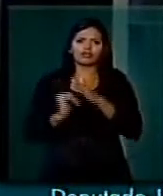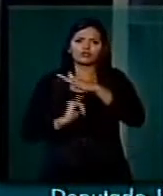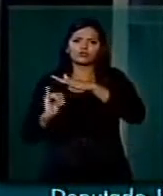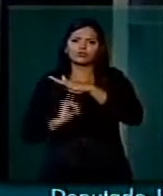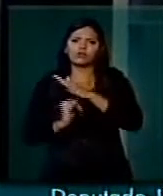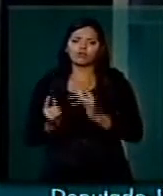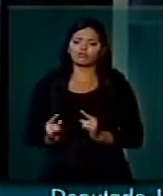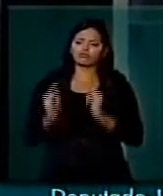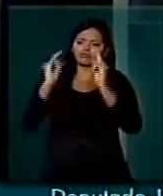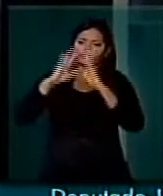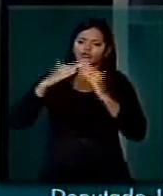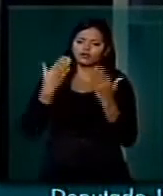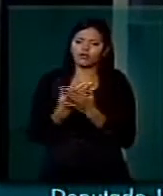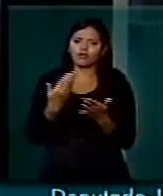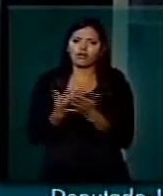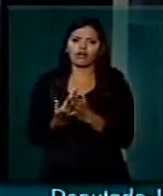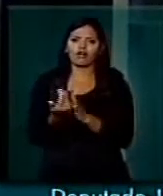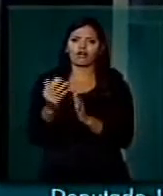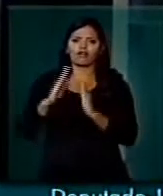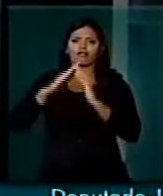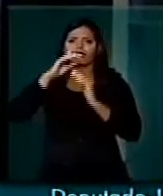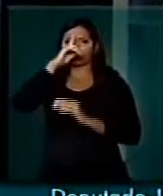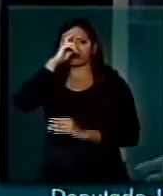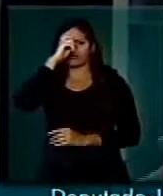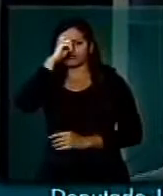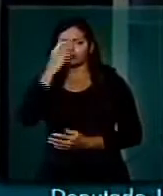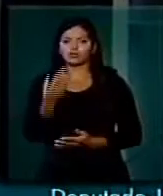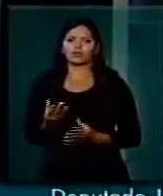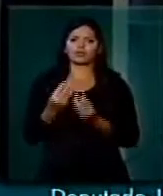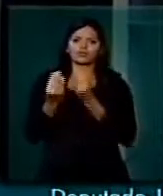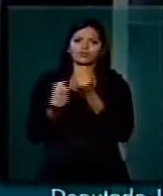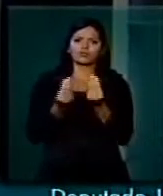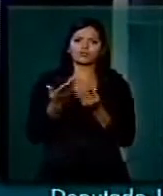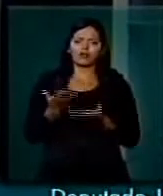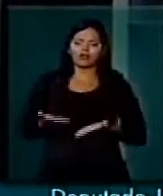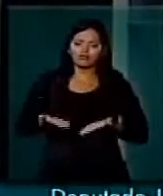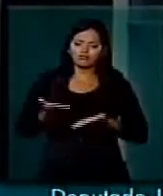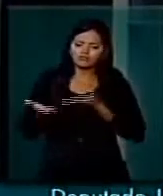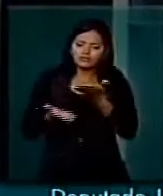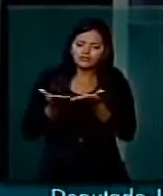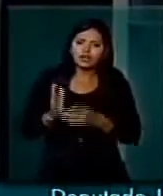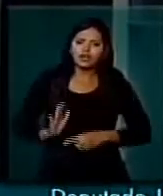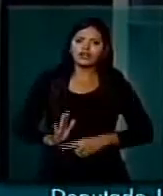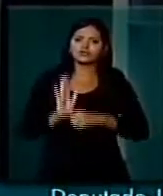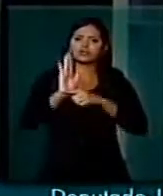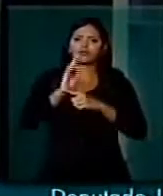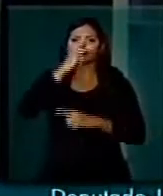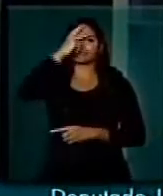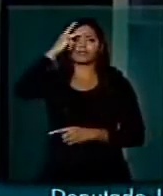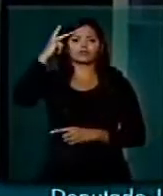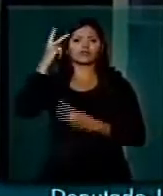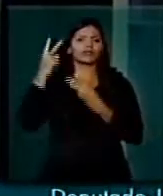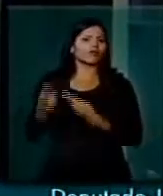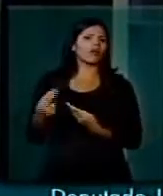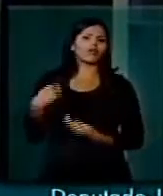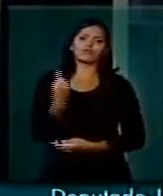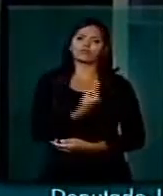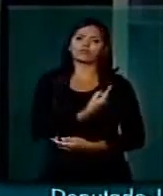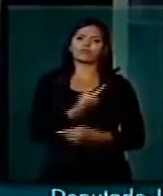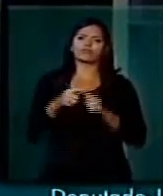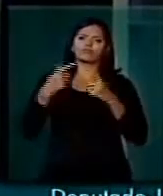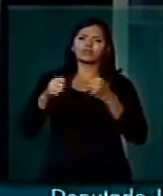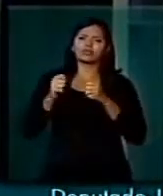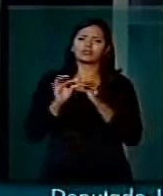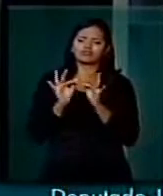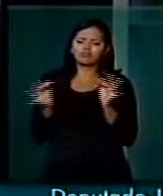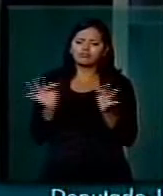instituições, para a sua estabilidade, para acudir os irmãos nossos nesse momento. Precisa de coisas básicas, aquilo